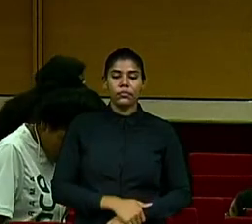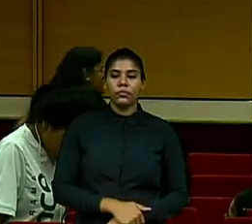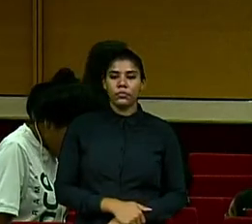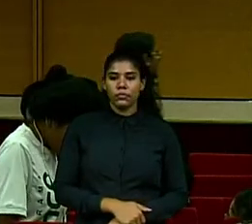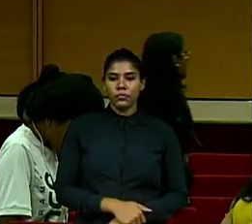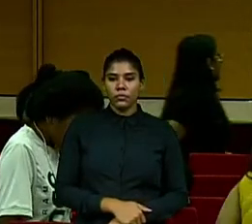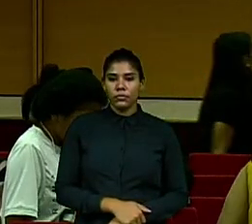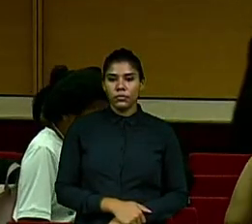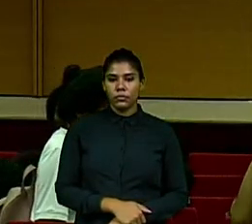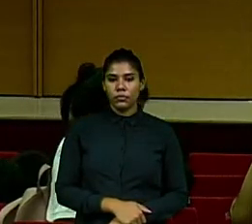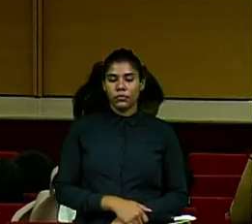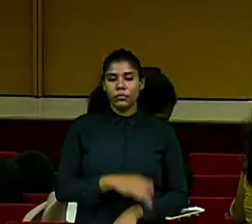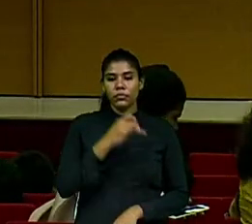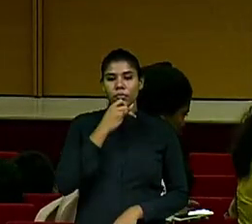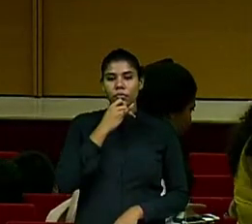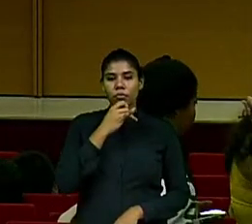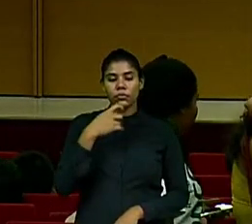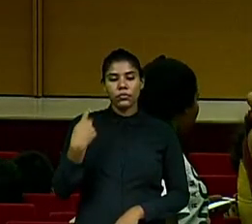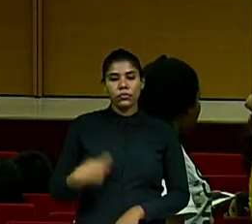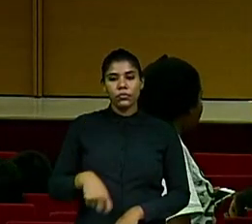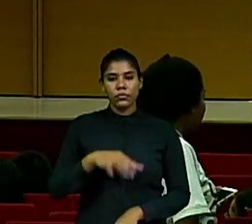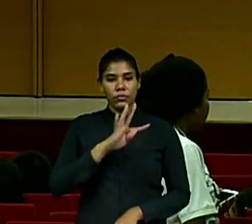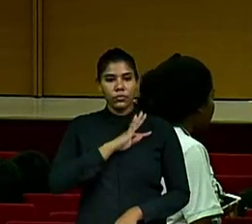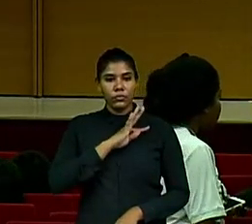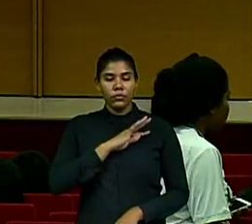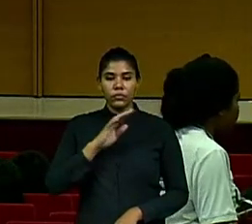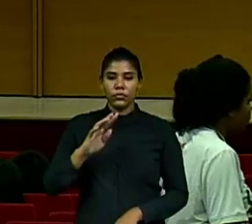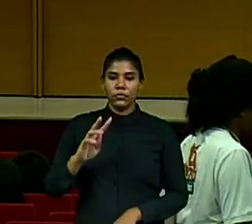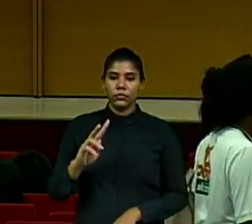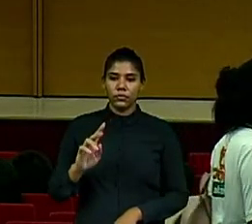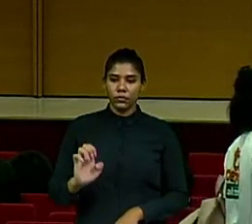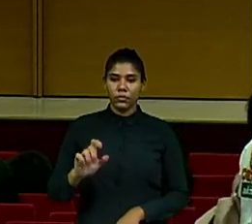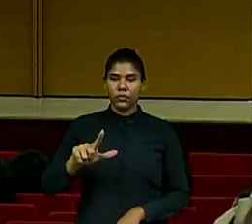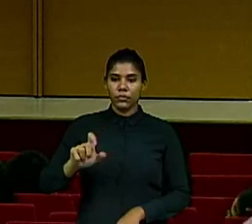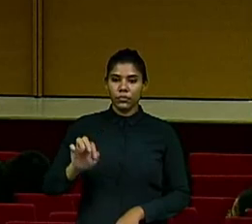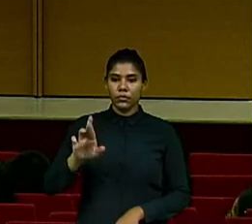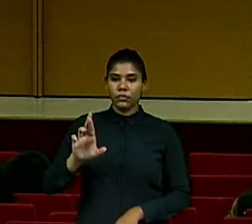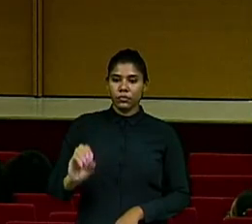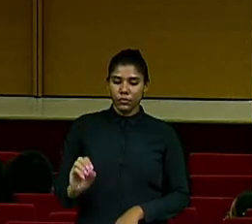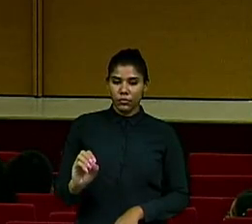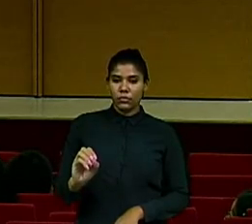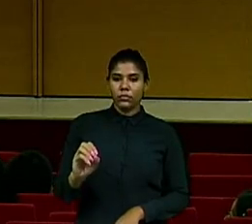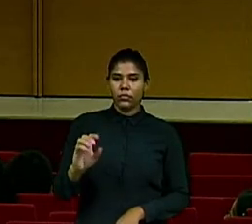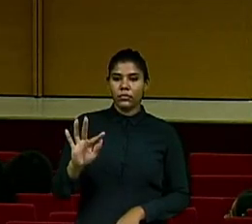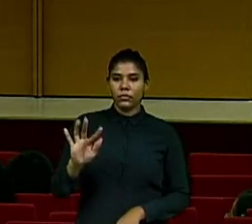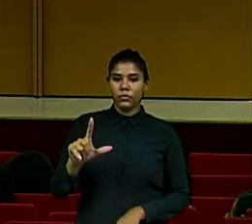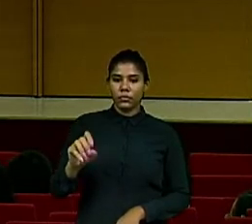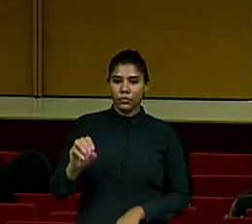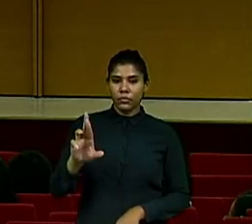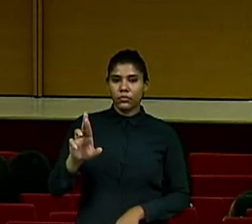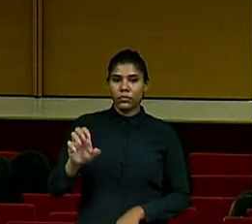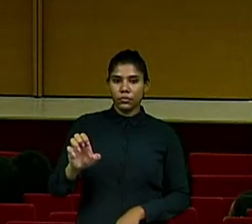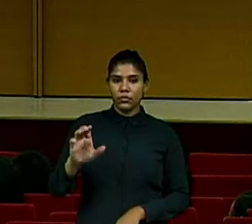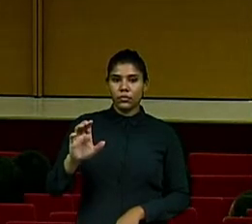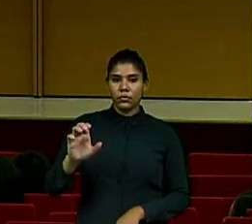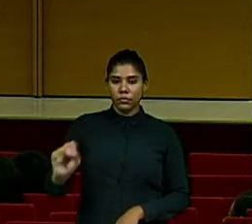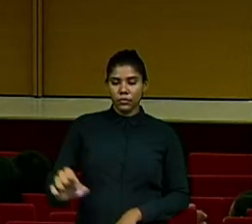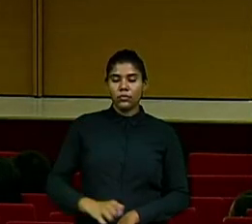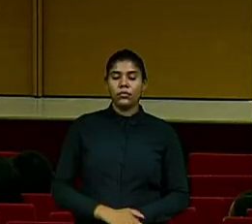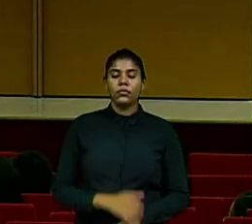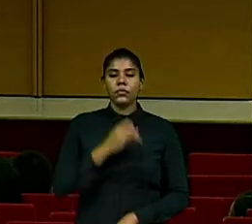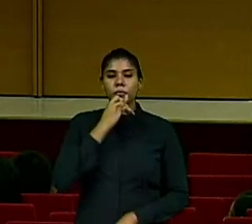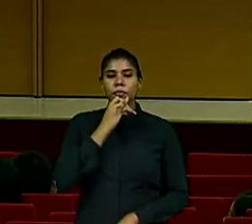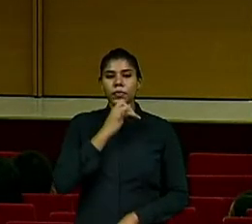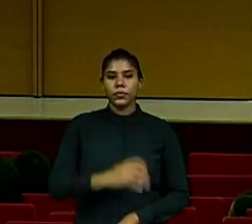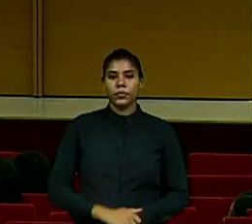dentro de uma técnica chamada de eletroforest em gel de agarose não interessa o nome se eu pegar o DNA de cada um de nós